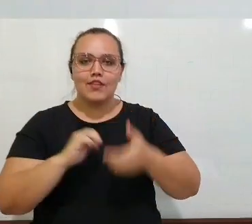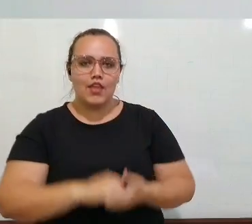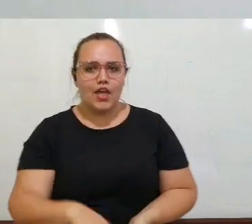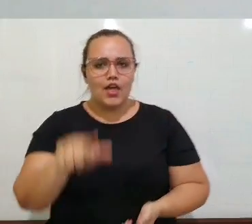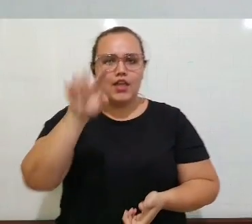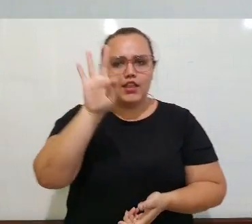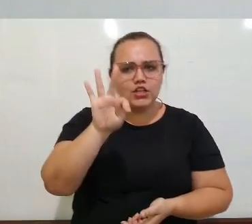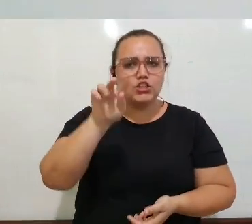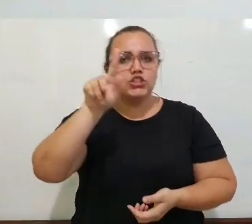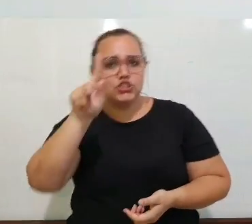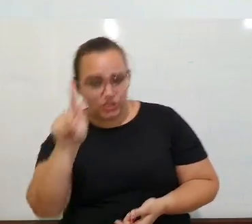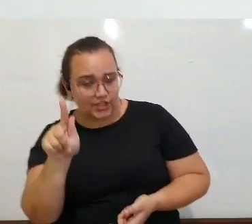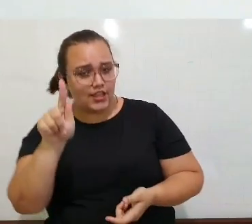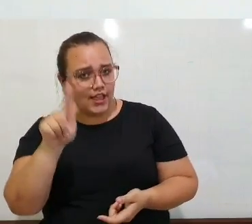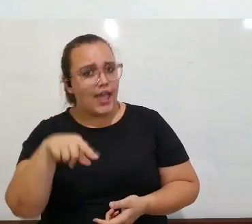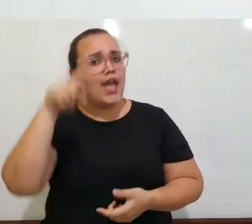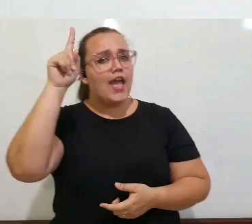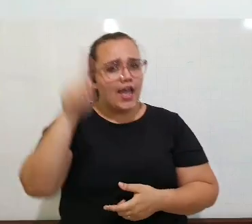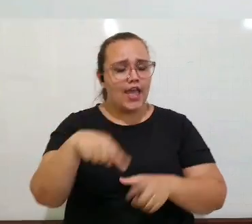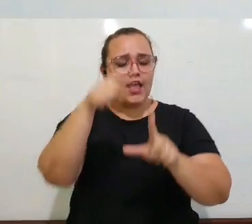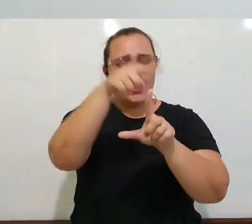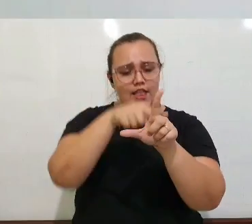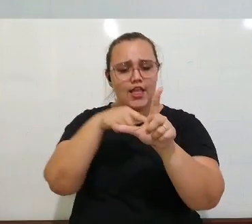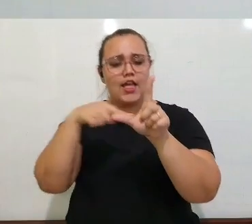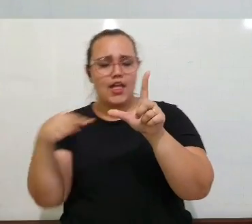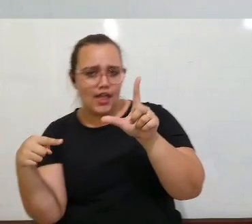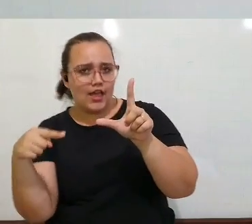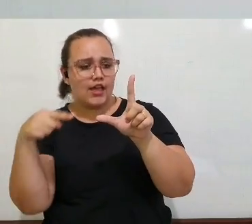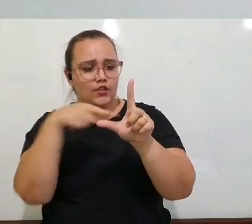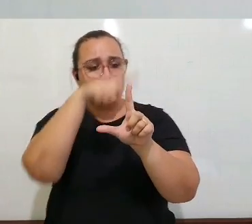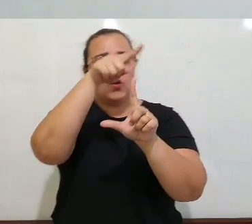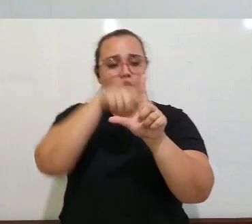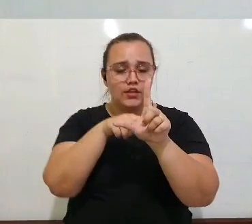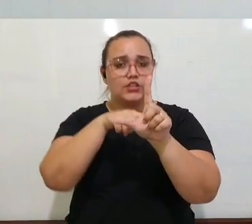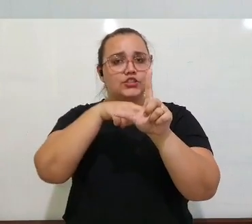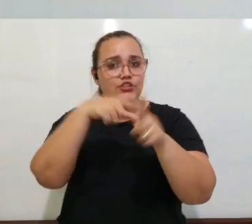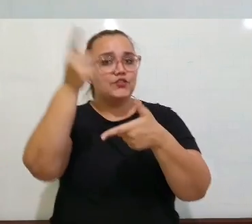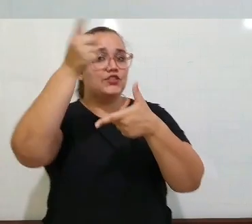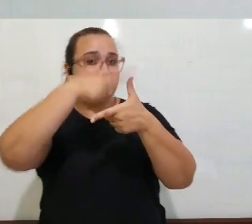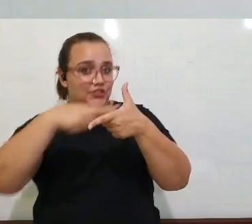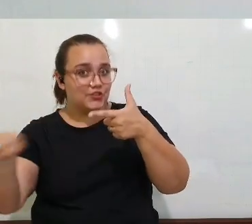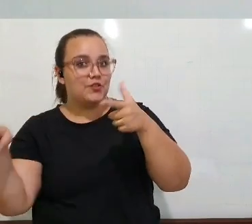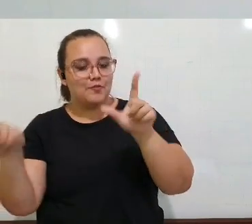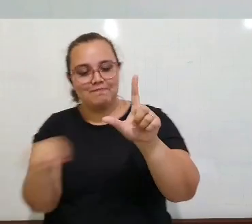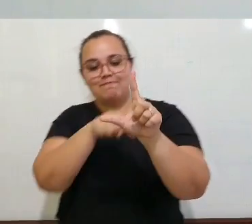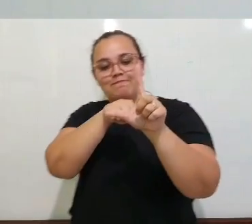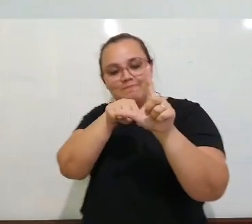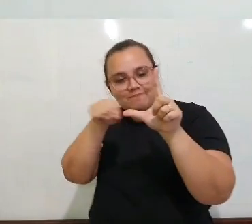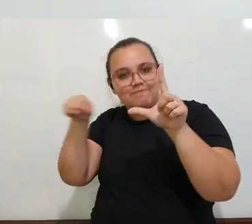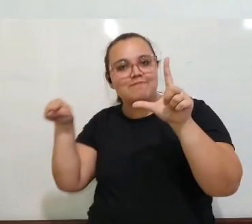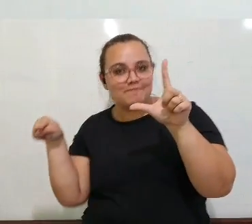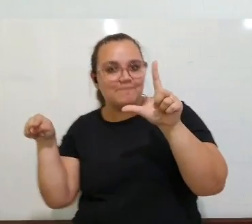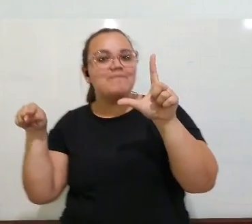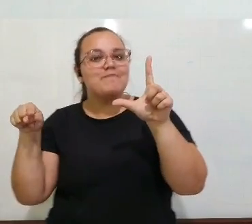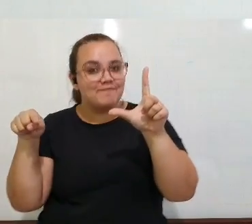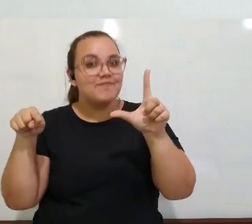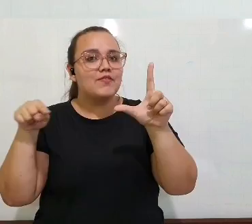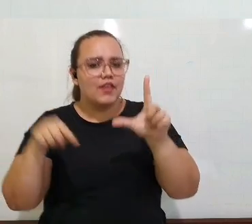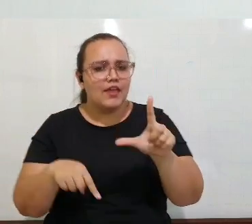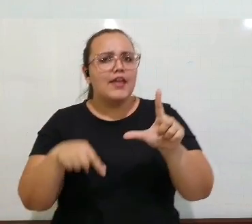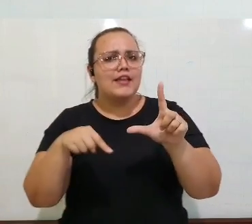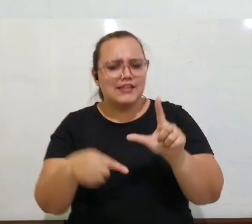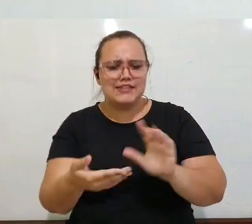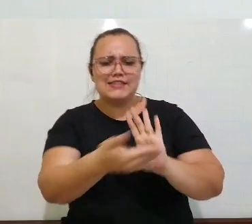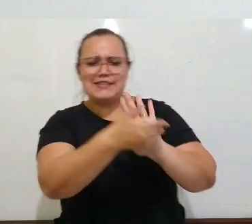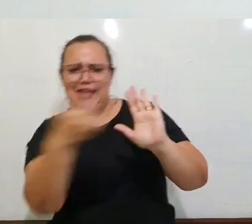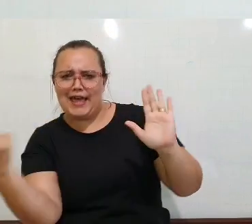A tangente é cateto oposto sobre cateto adjacente.